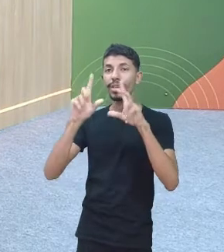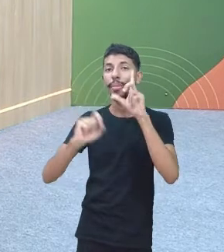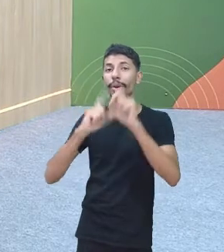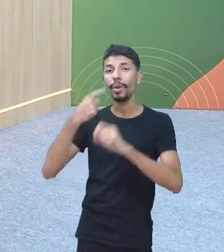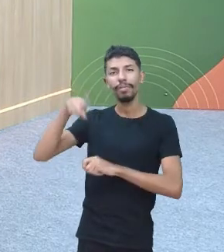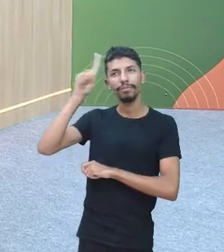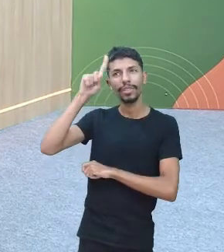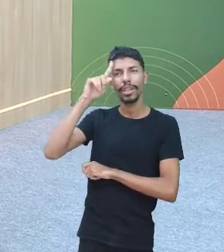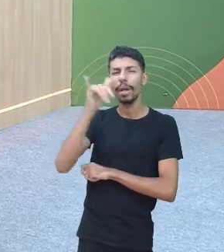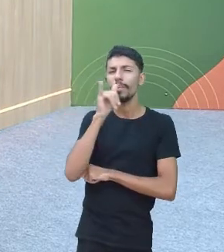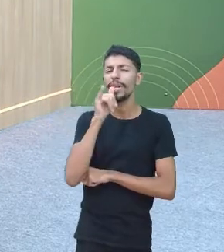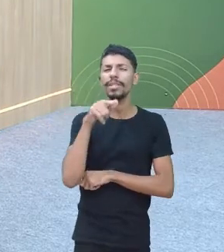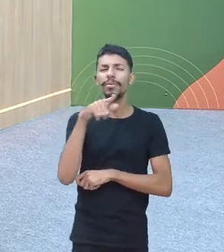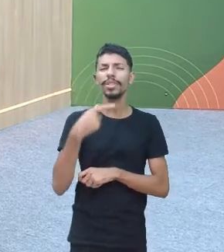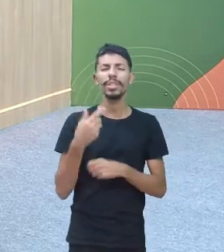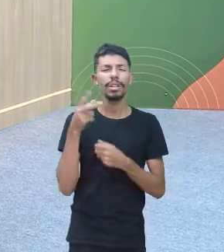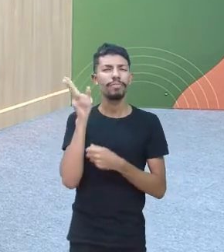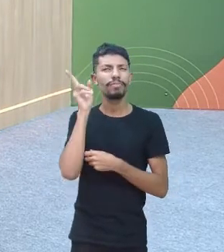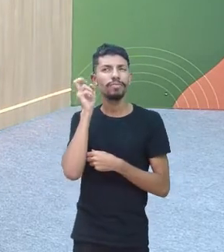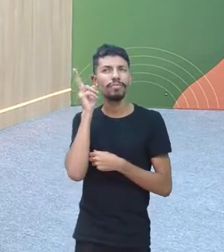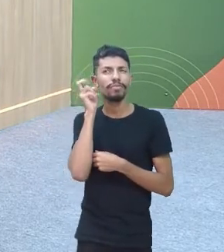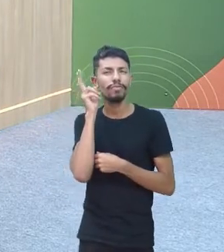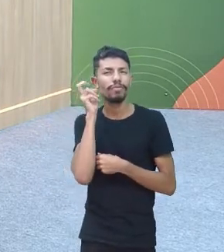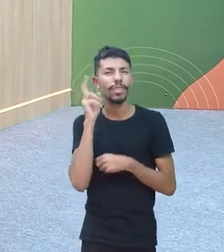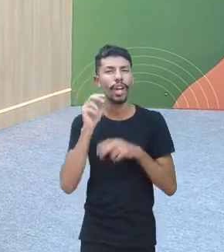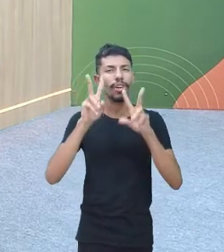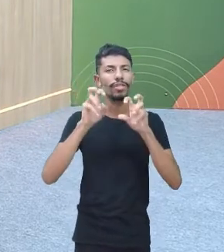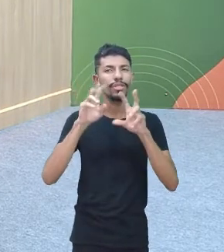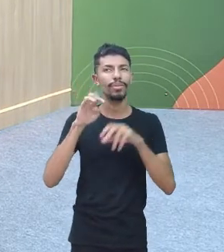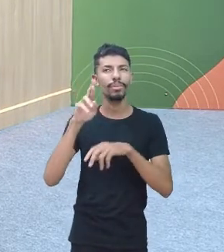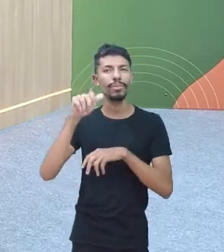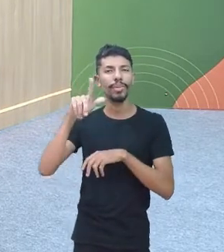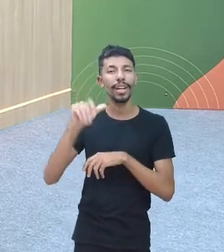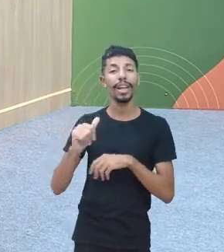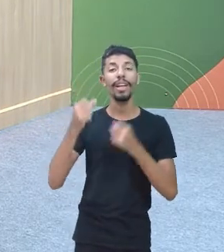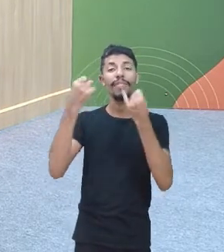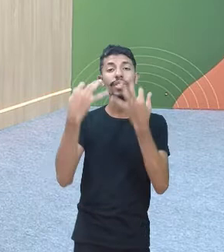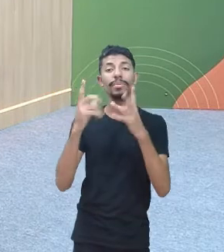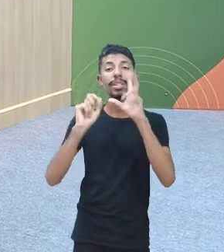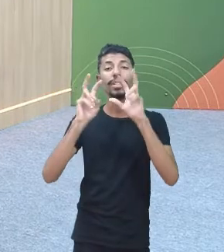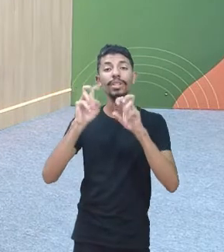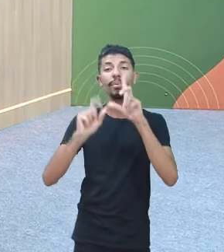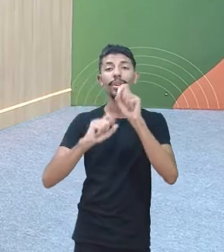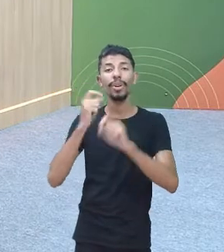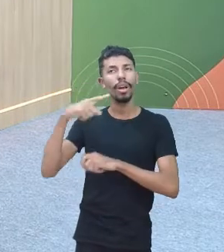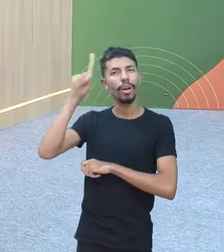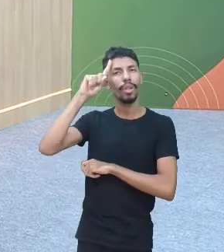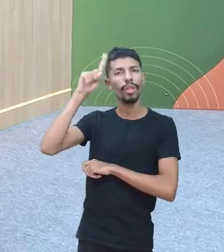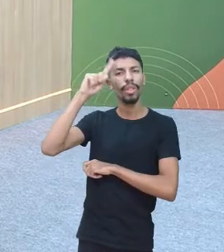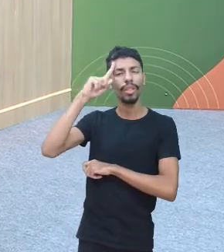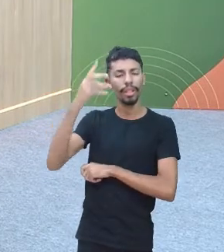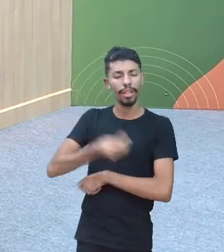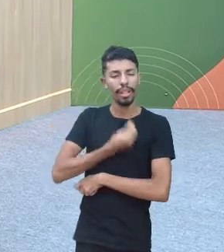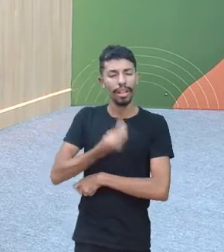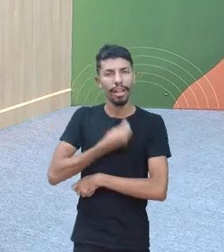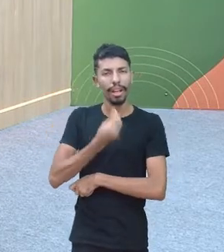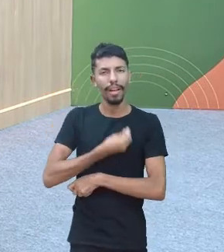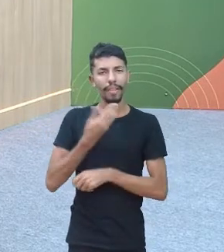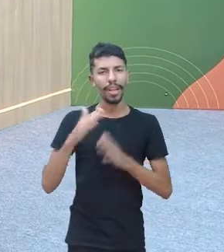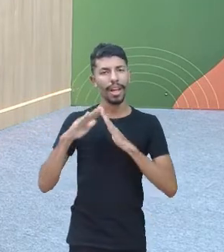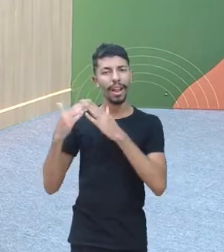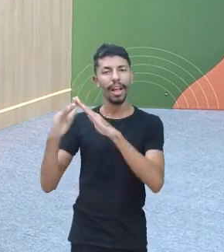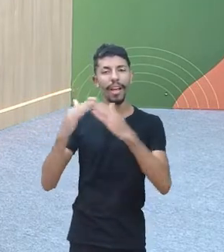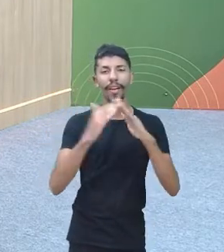um breguinha e ouvir, ele vai falar sobre o cotidiano da vida das periferias